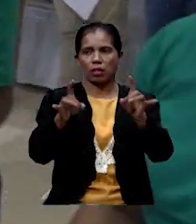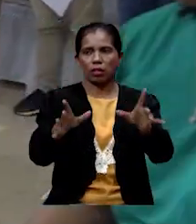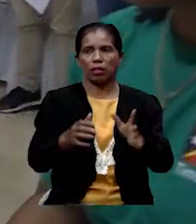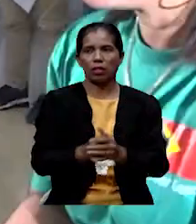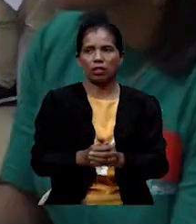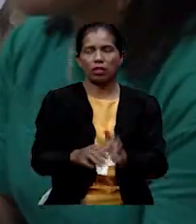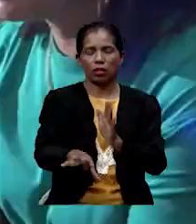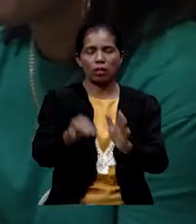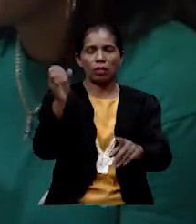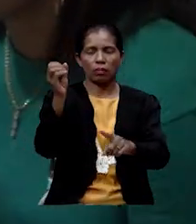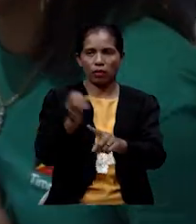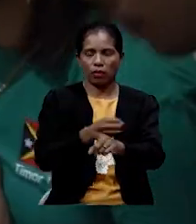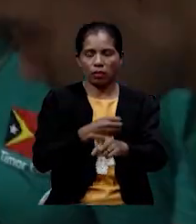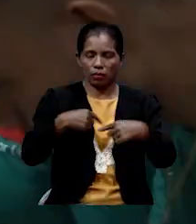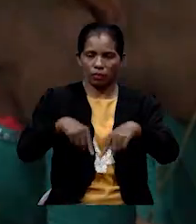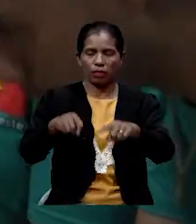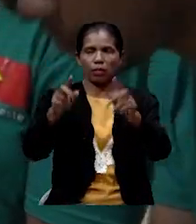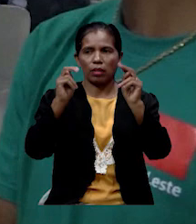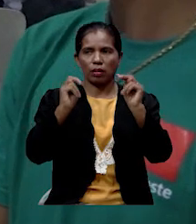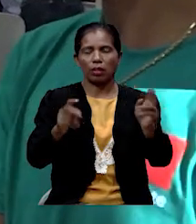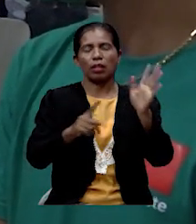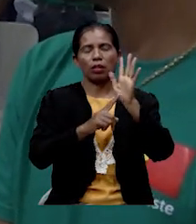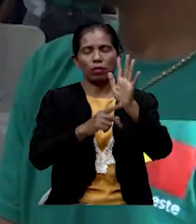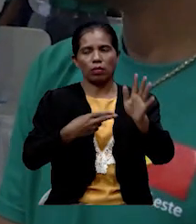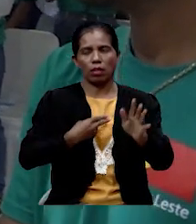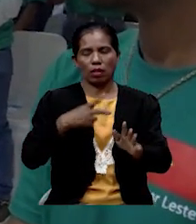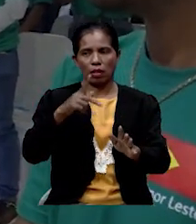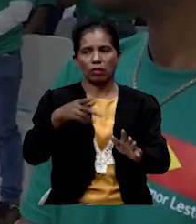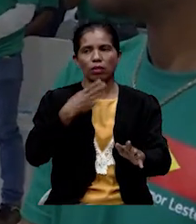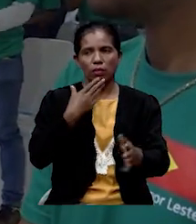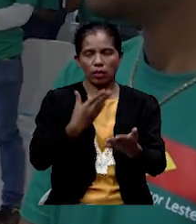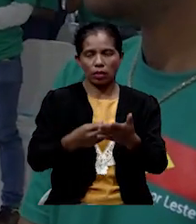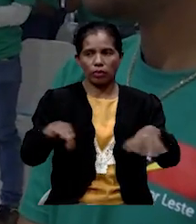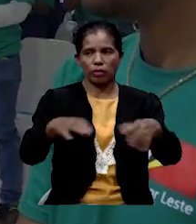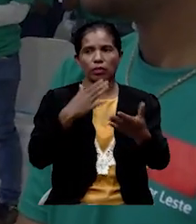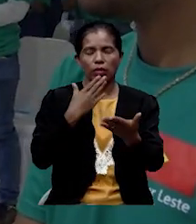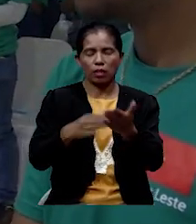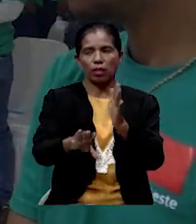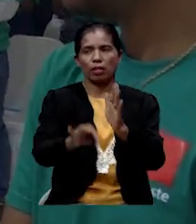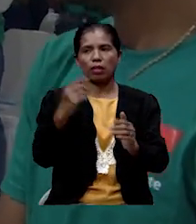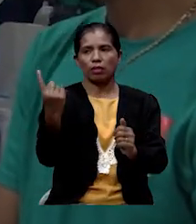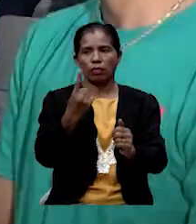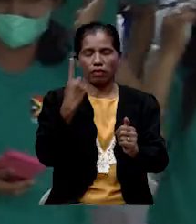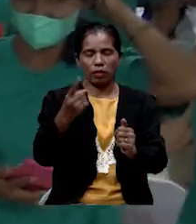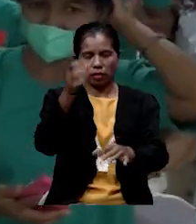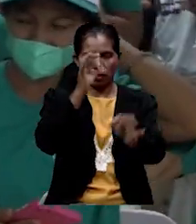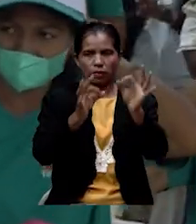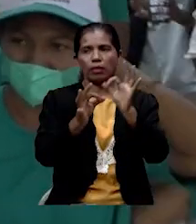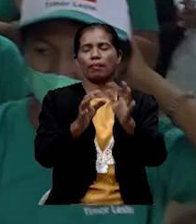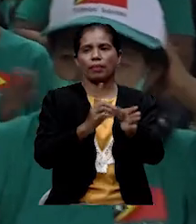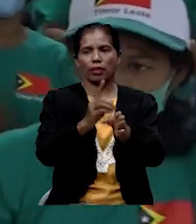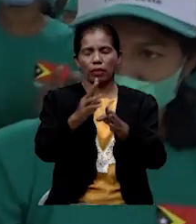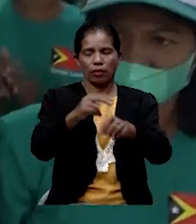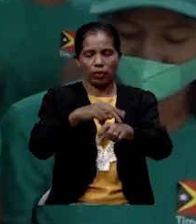maxi reta na oportunidade atuba, tem que atudo prestação serviço nebe diak, nune reta na fato em confiança. Diretor Nacional